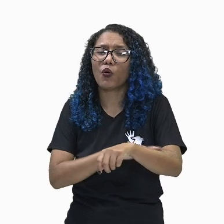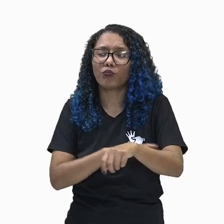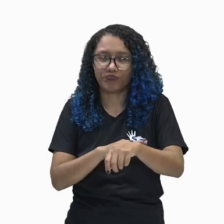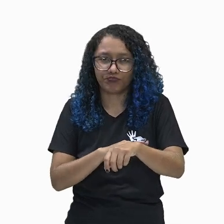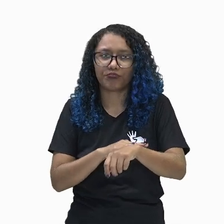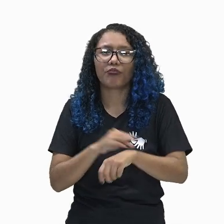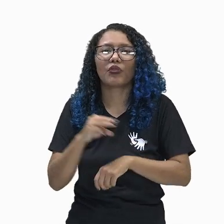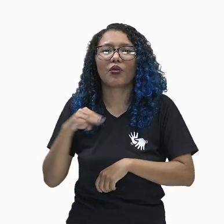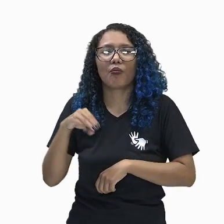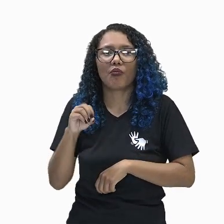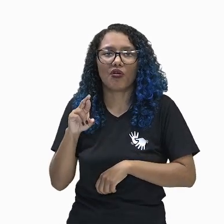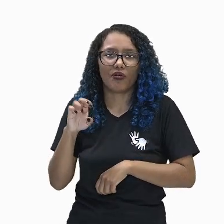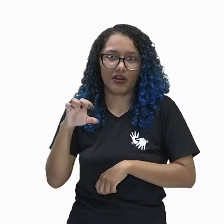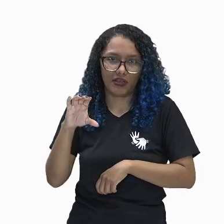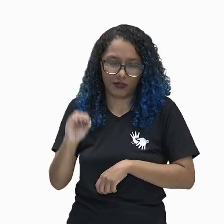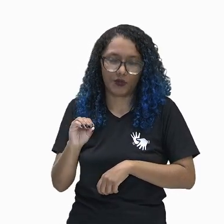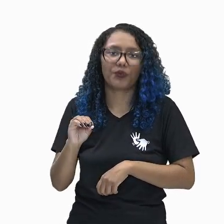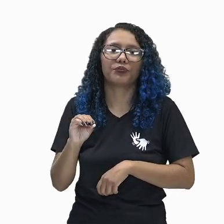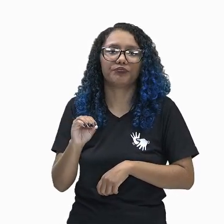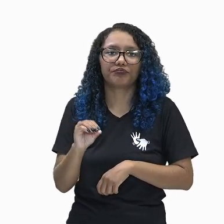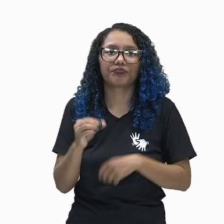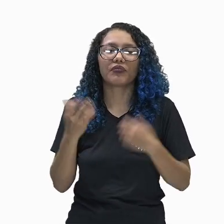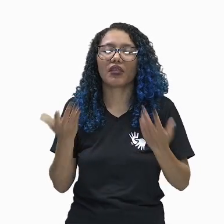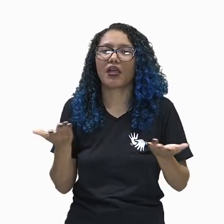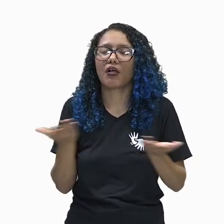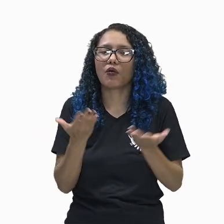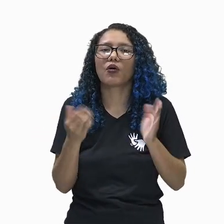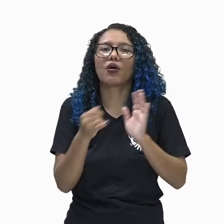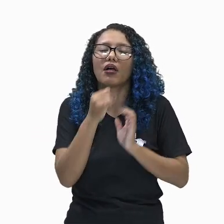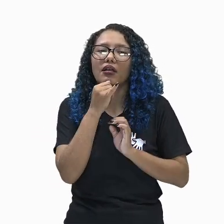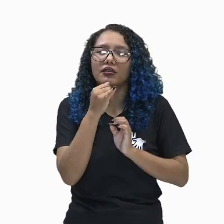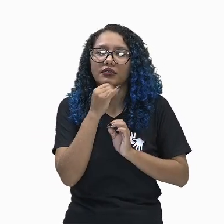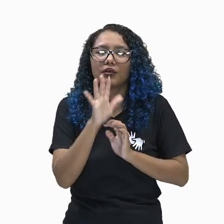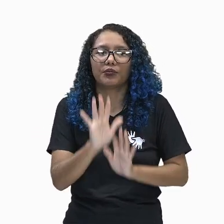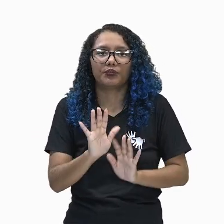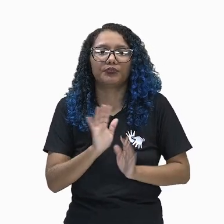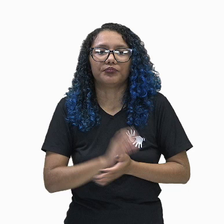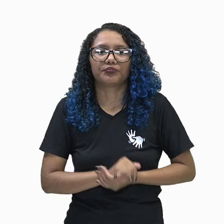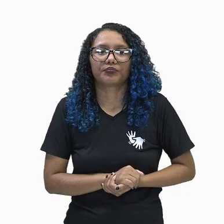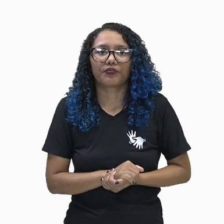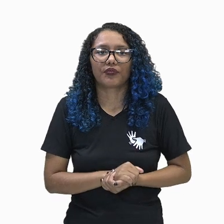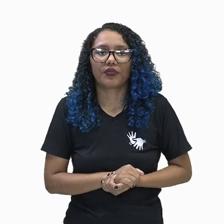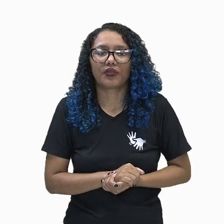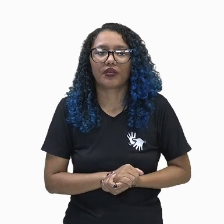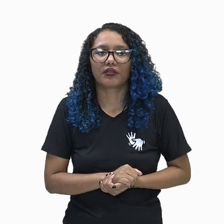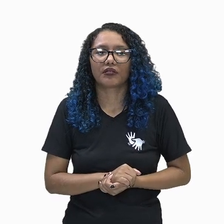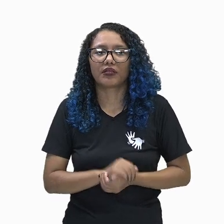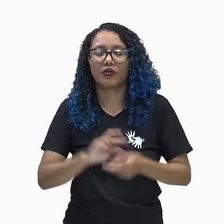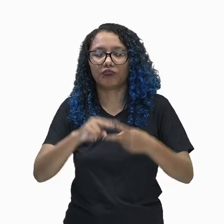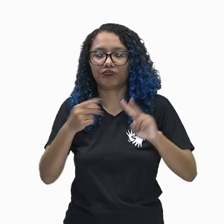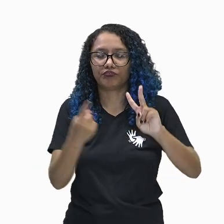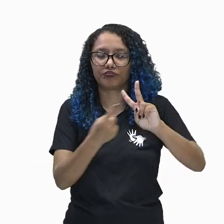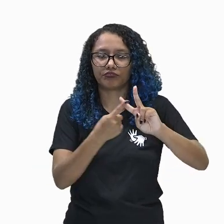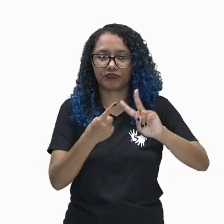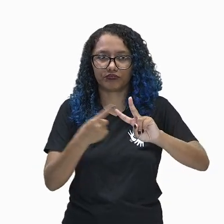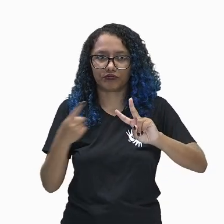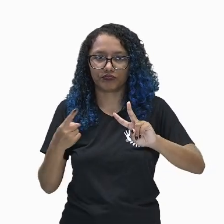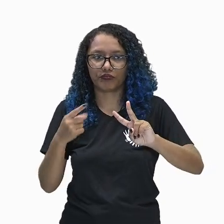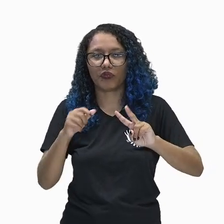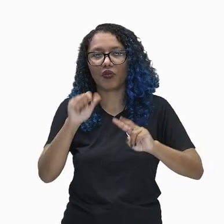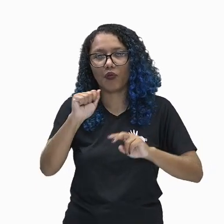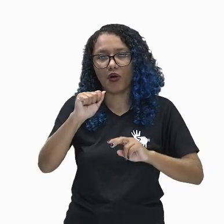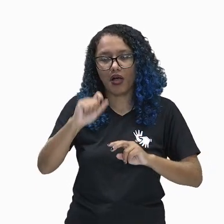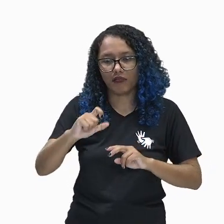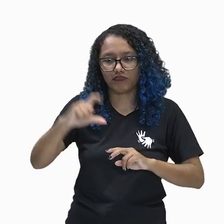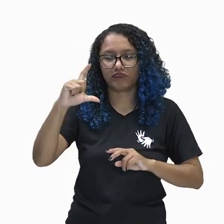Para o nosso exemplo aqui, nós vamos usar os alelos para a cor da pele, sendo que o azão vai representar a pele clara,